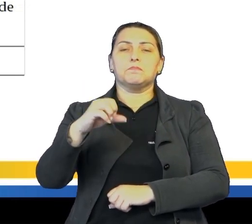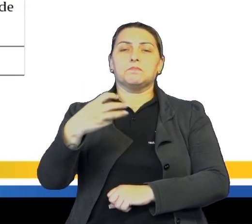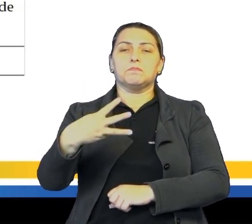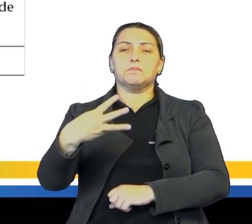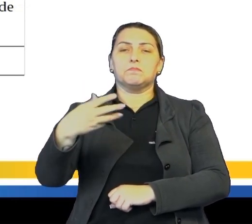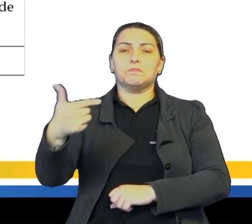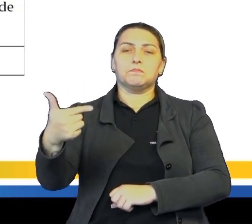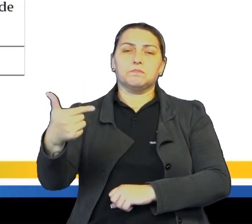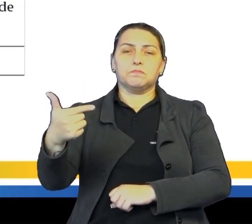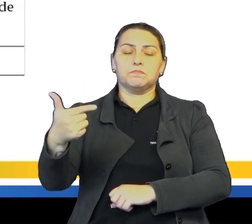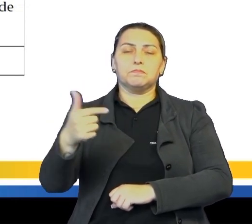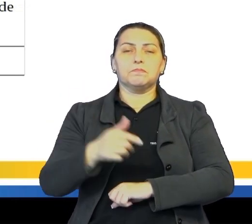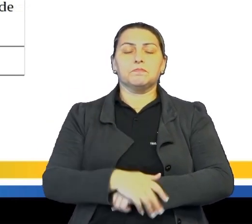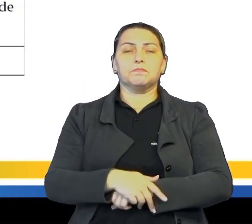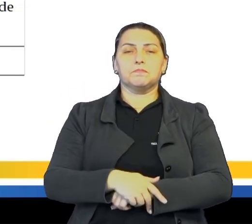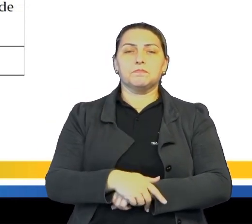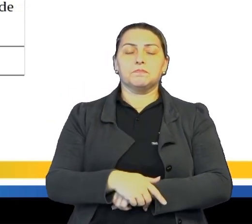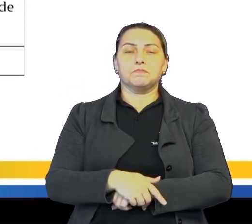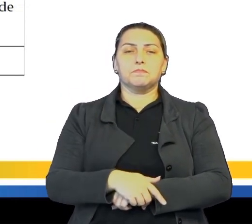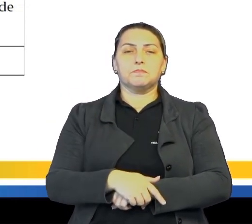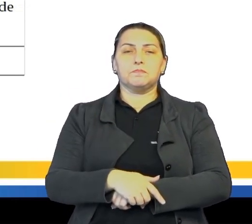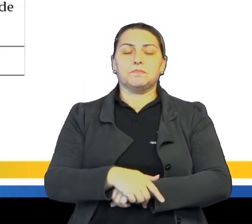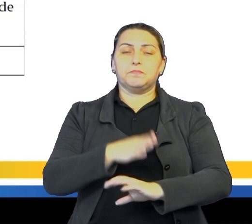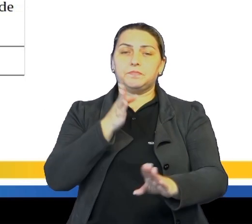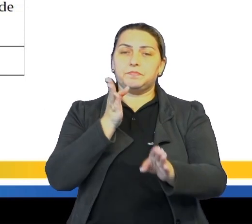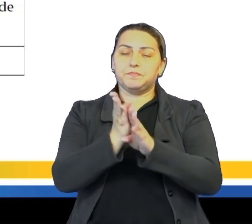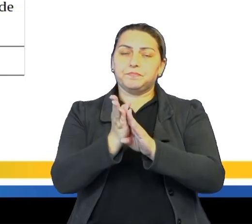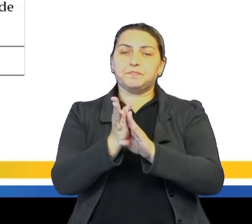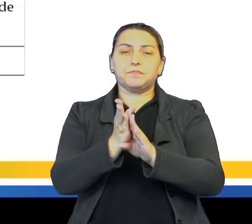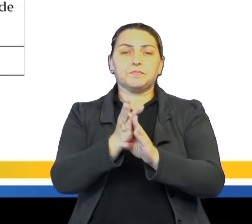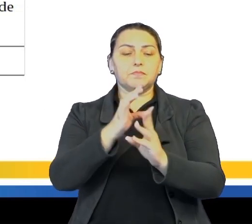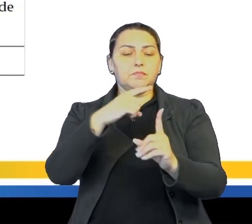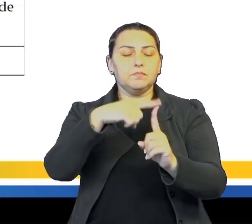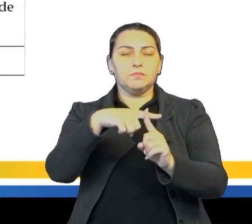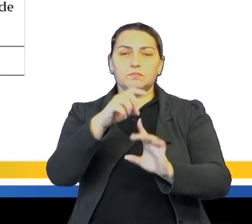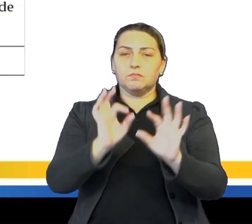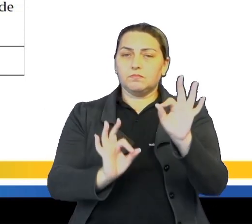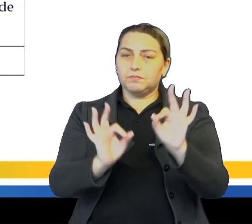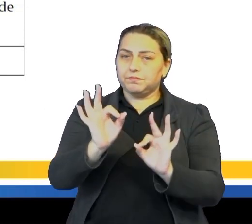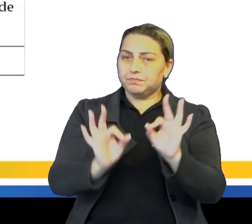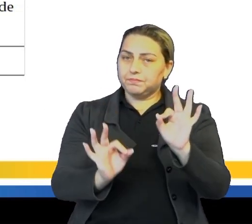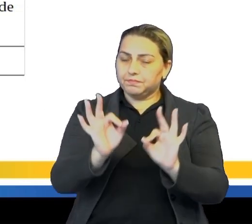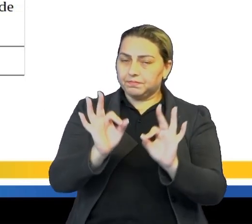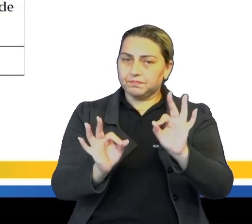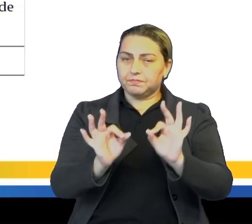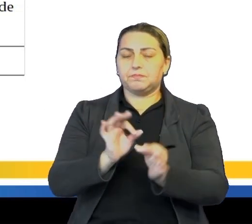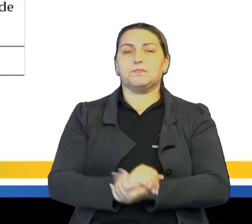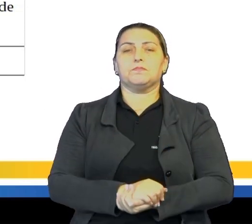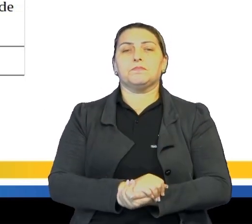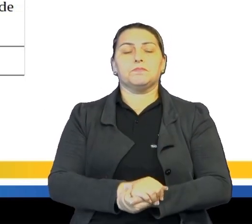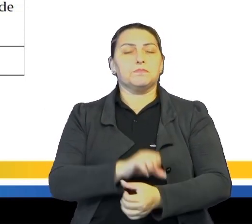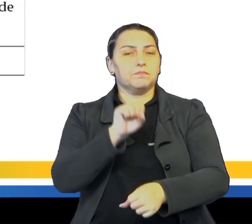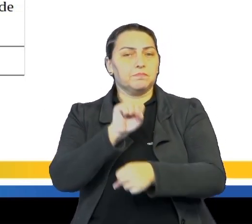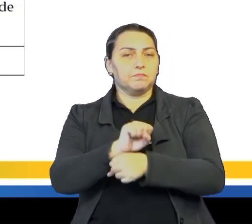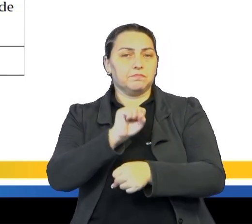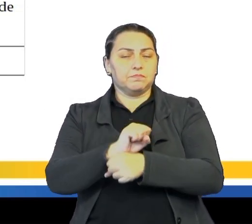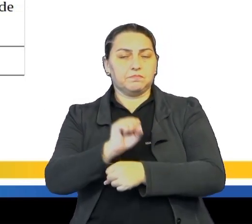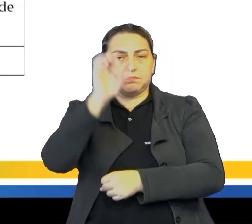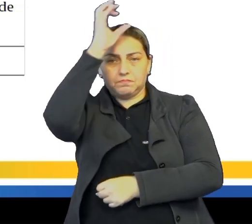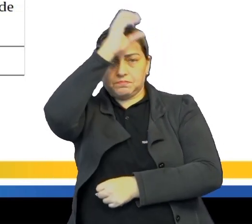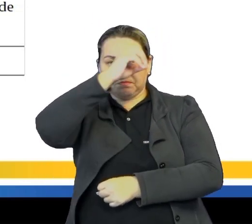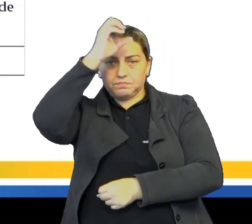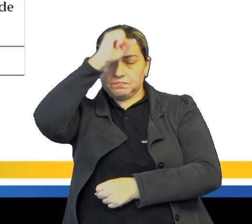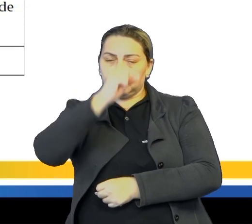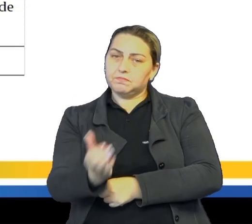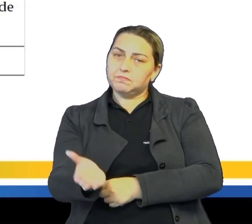2932 isso que nós acabamos de fazer foi armar a continha Espero que todos tenham